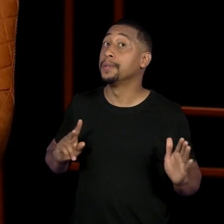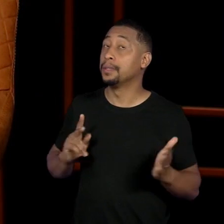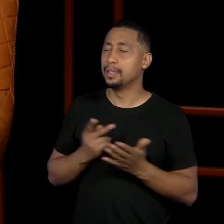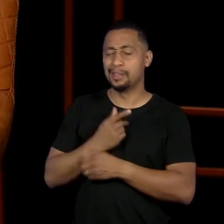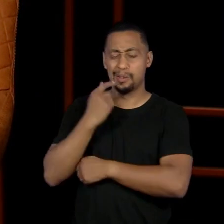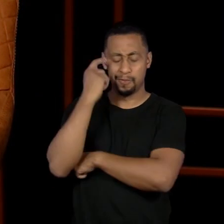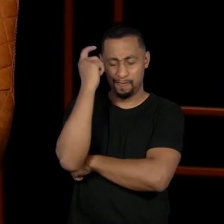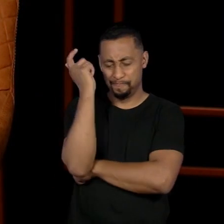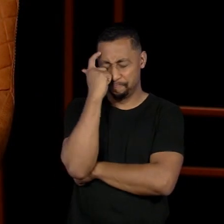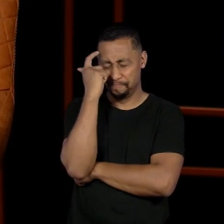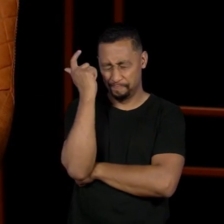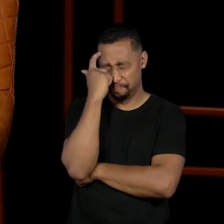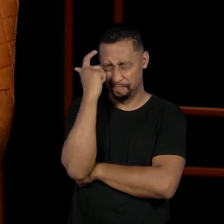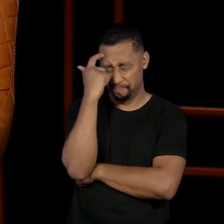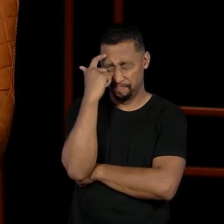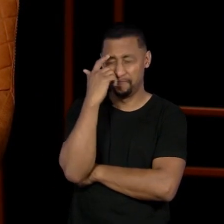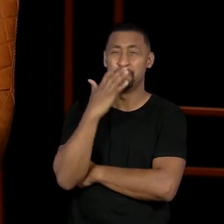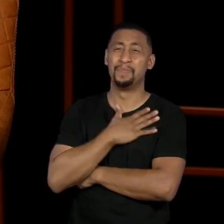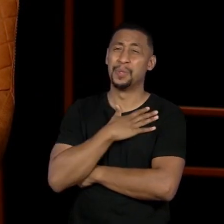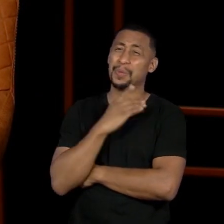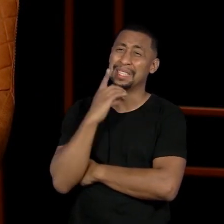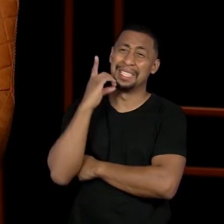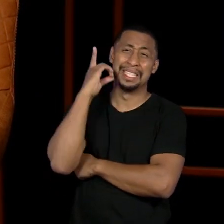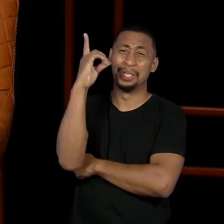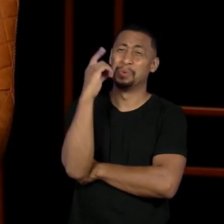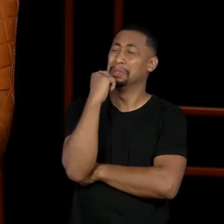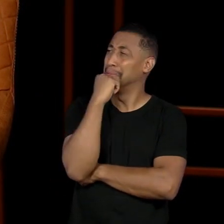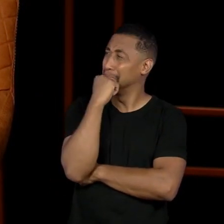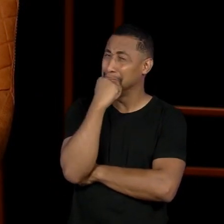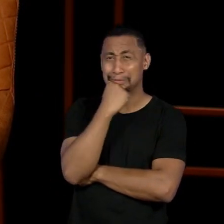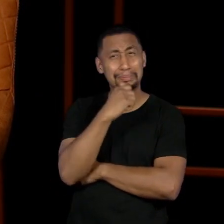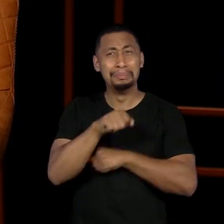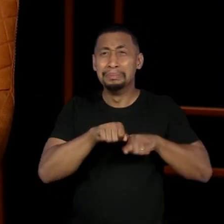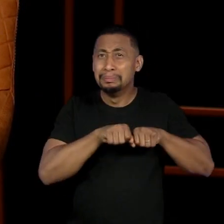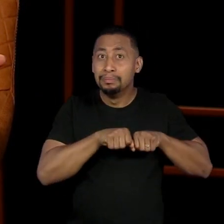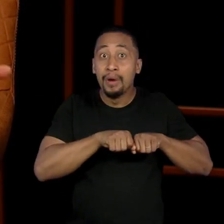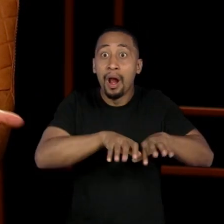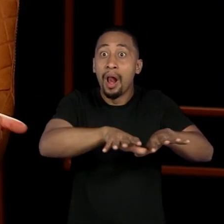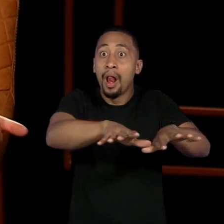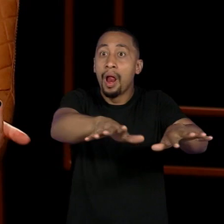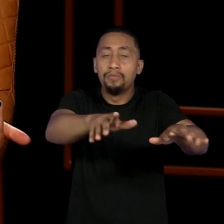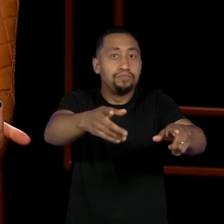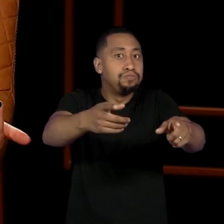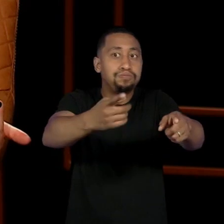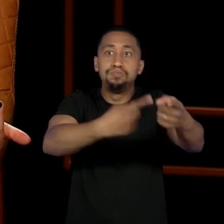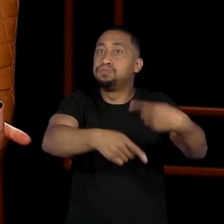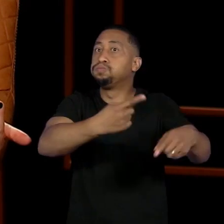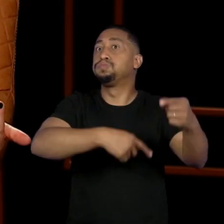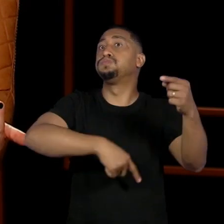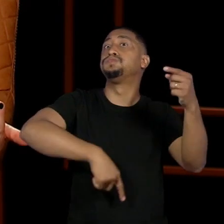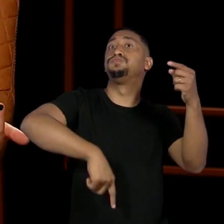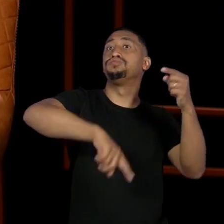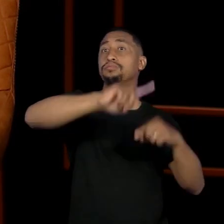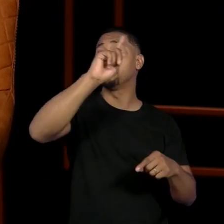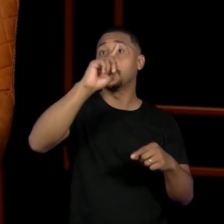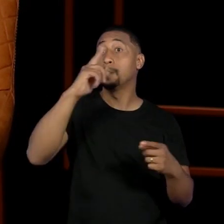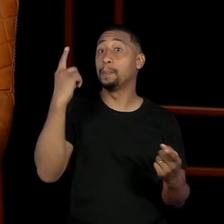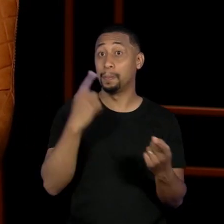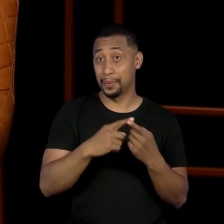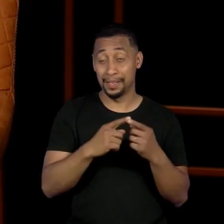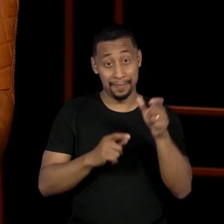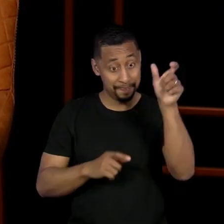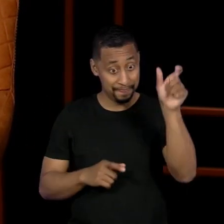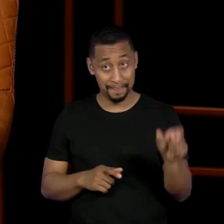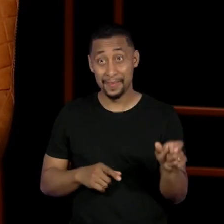meu Deus do céu, mas também nunca poderia ter sido aquele sucesso que foi. Porque o sucesso deu-se porque foi a conjunção Marisa